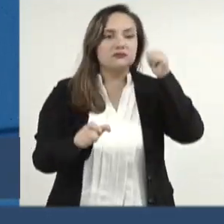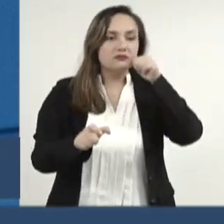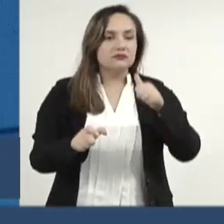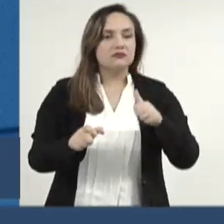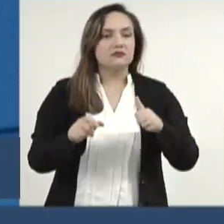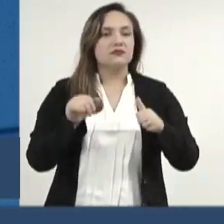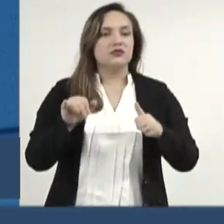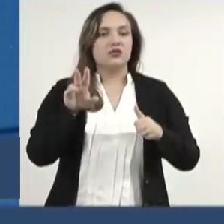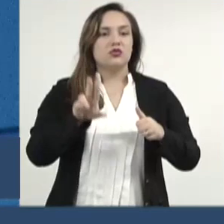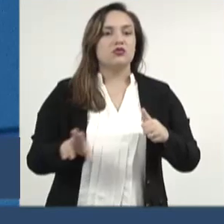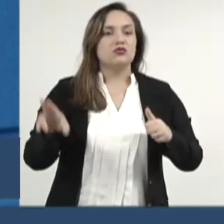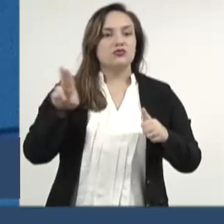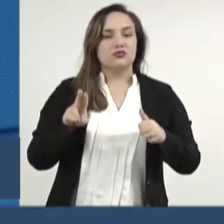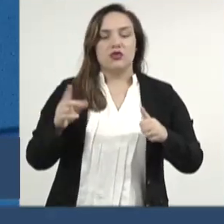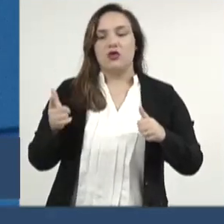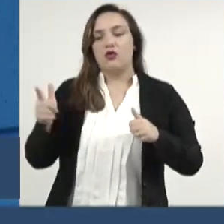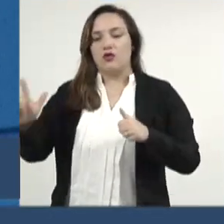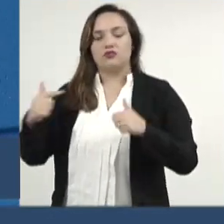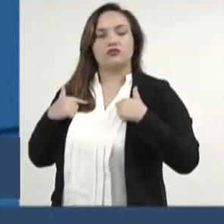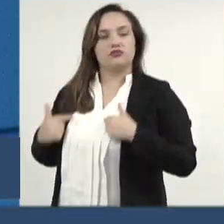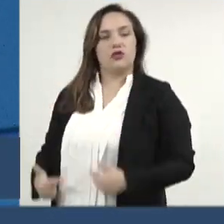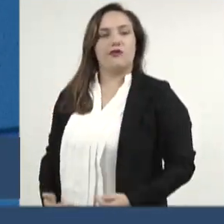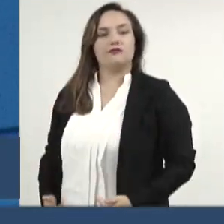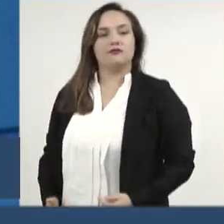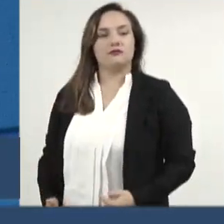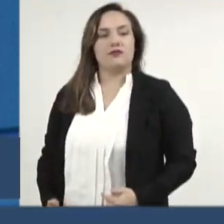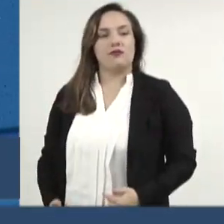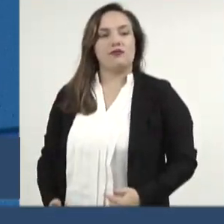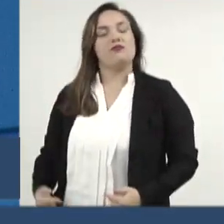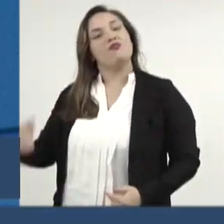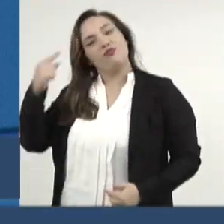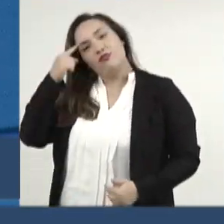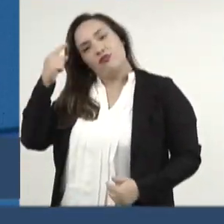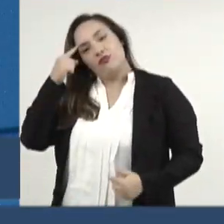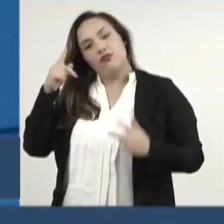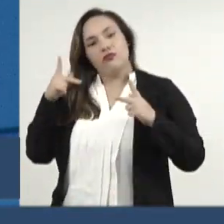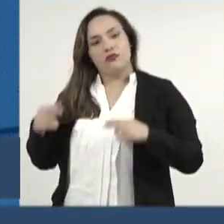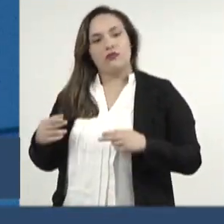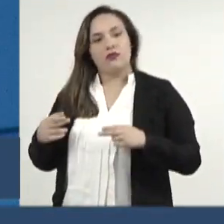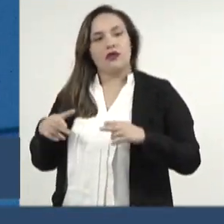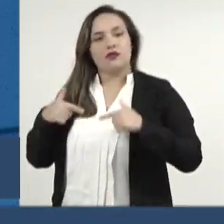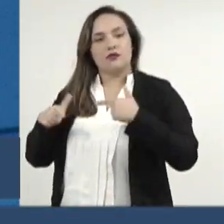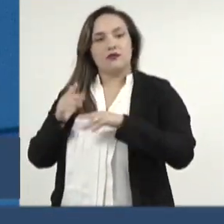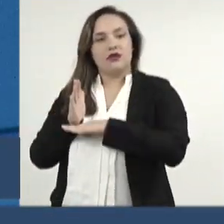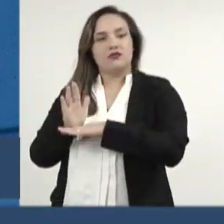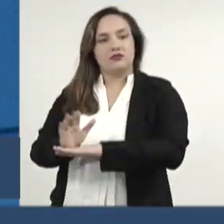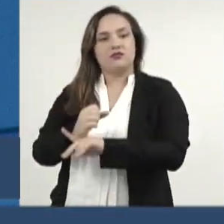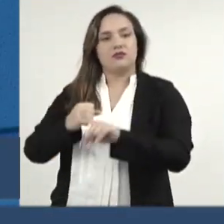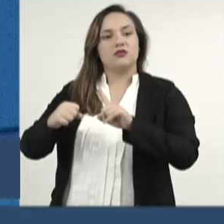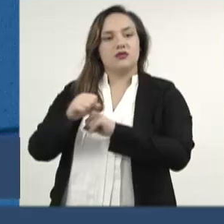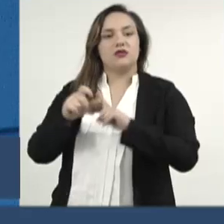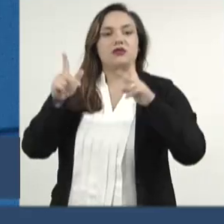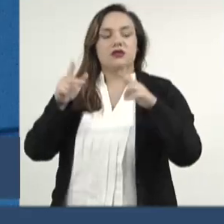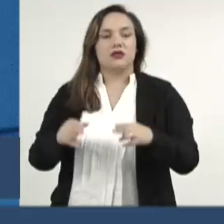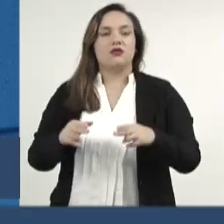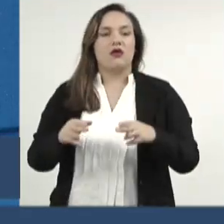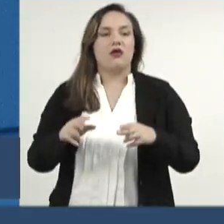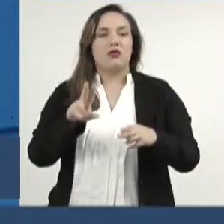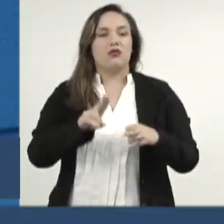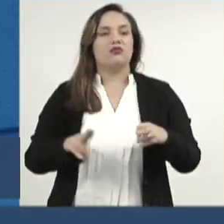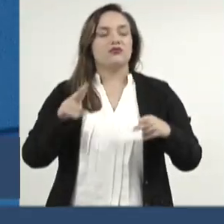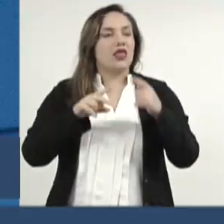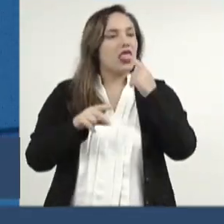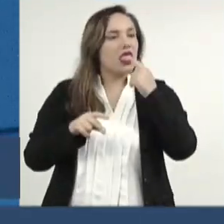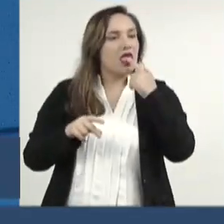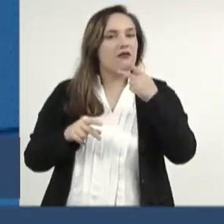usasse o restante do corpo para trabalhar em prol da sociedade, igual usa a língua